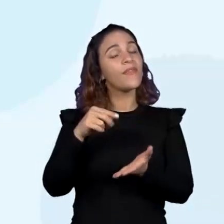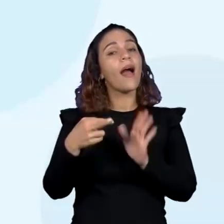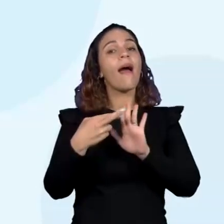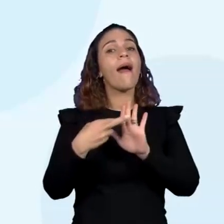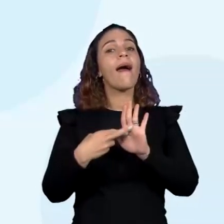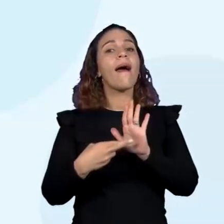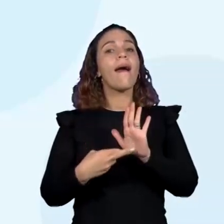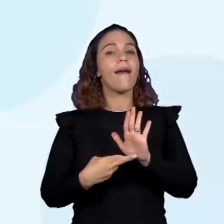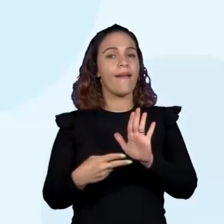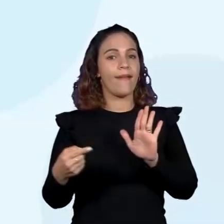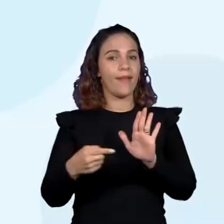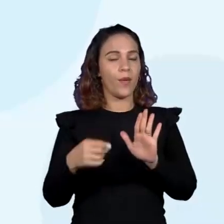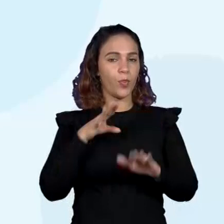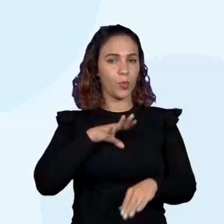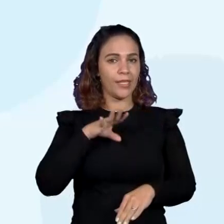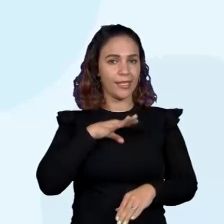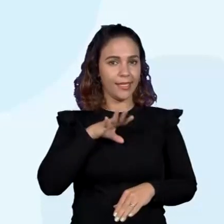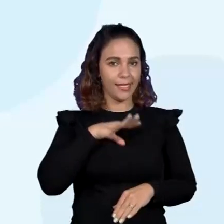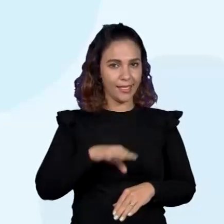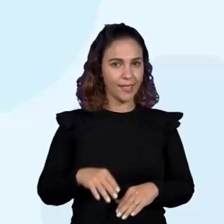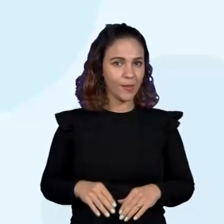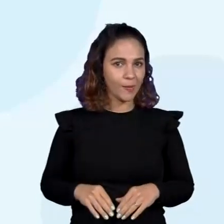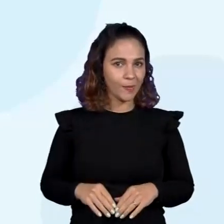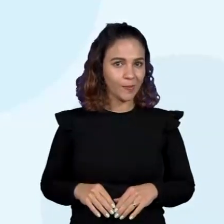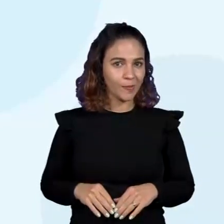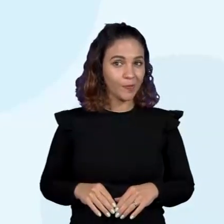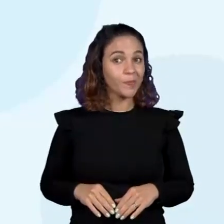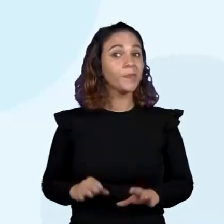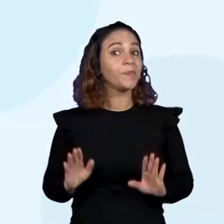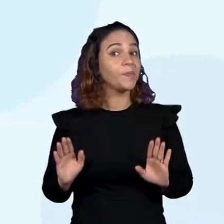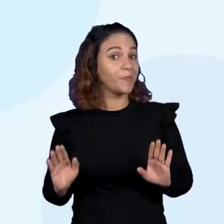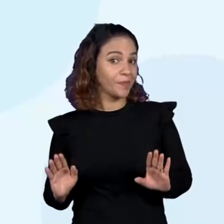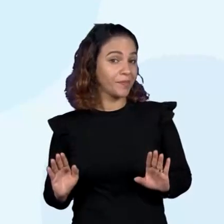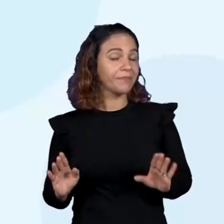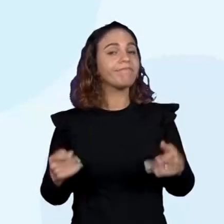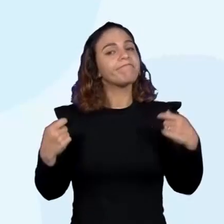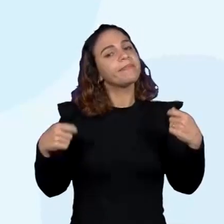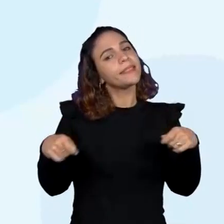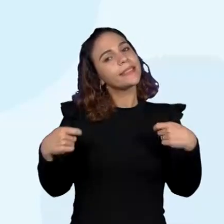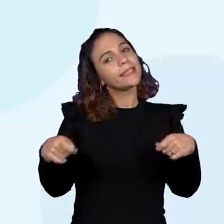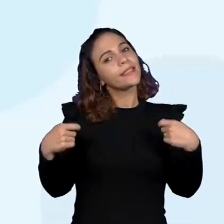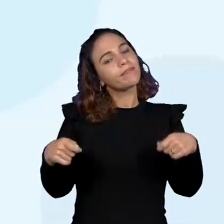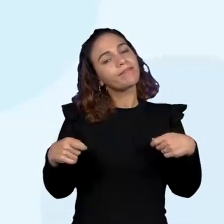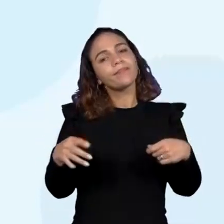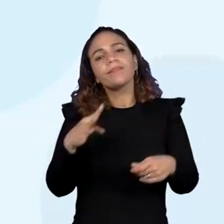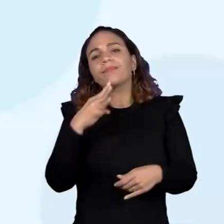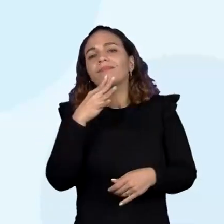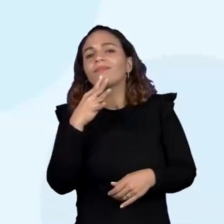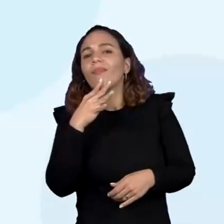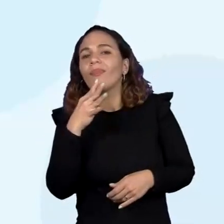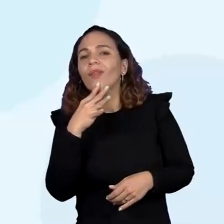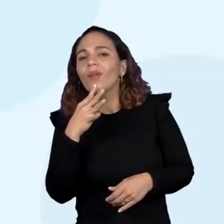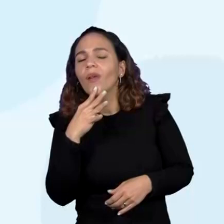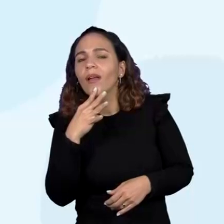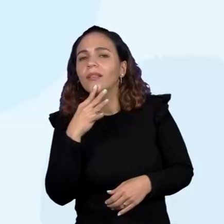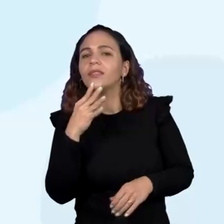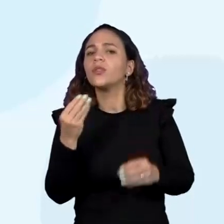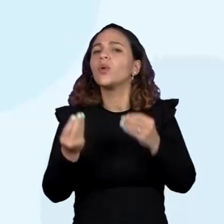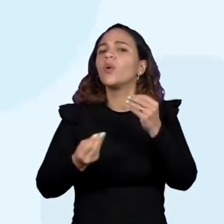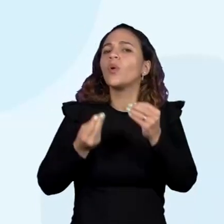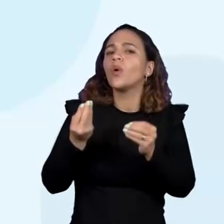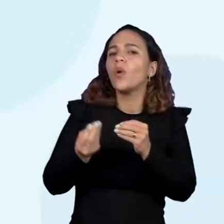ou seja, a grafia das palavras? Para isso, é necessário conhecermos as regras